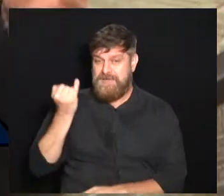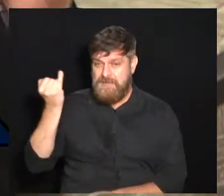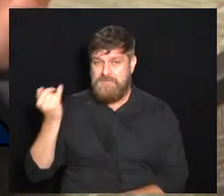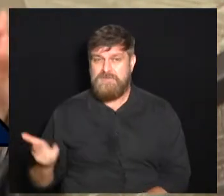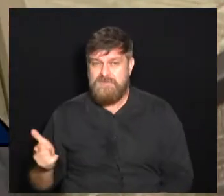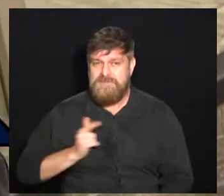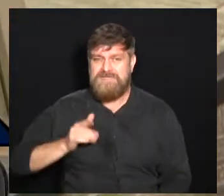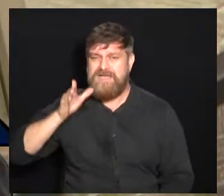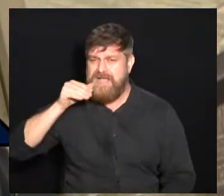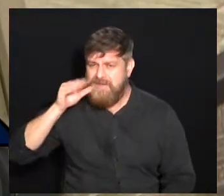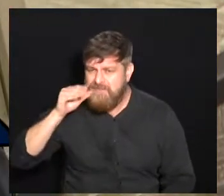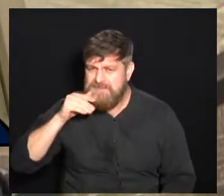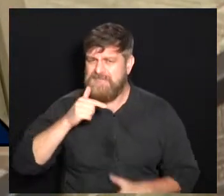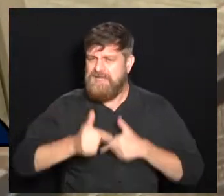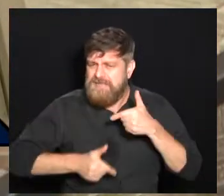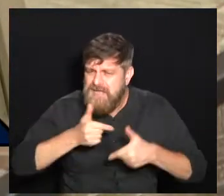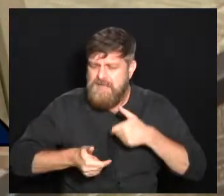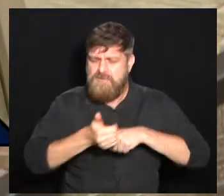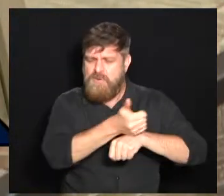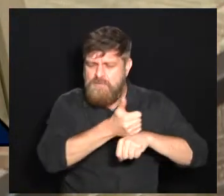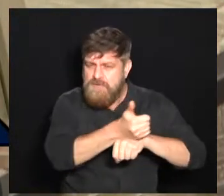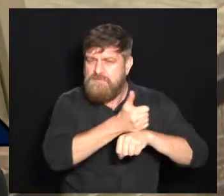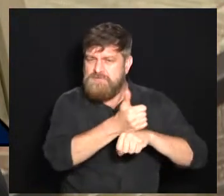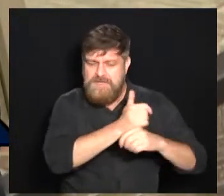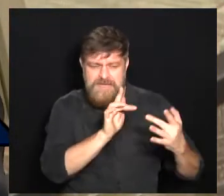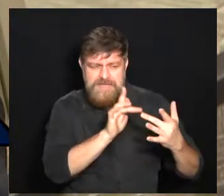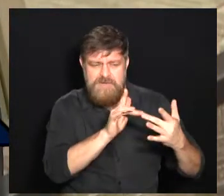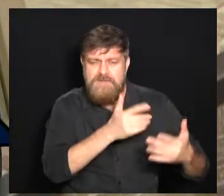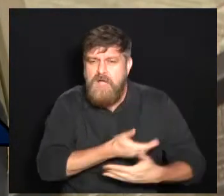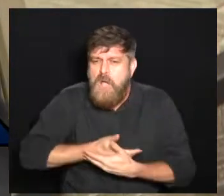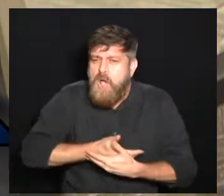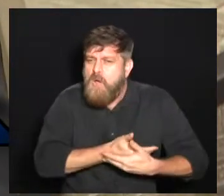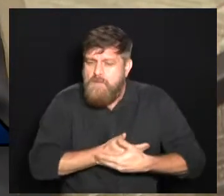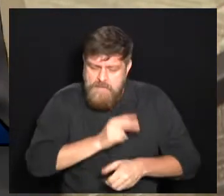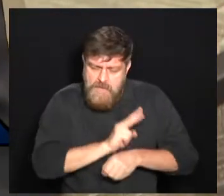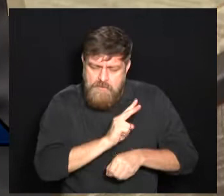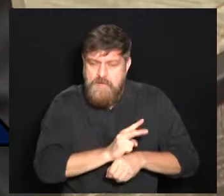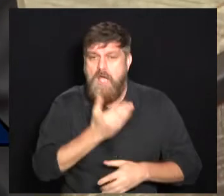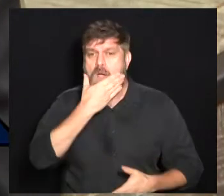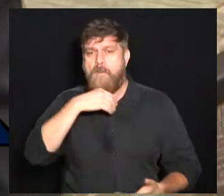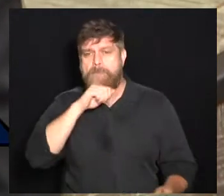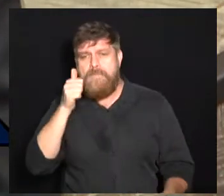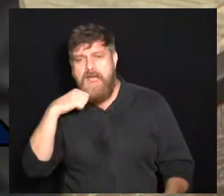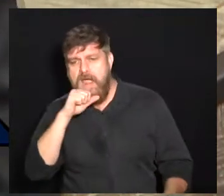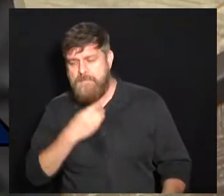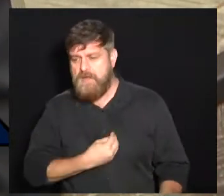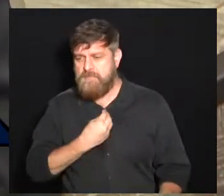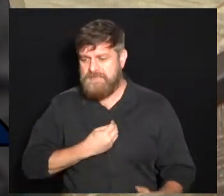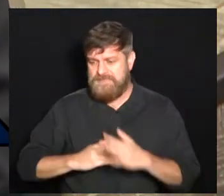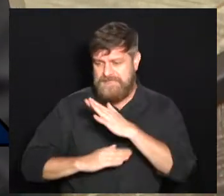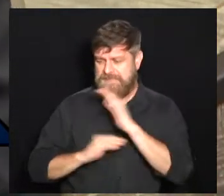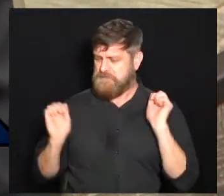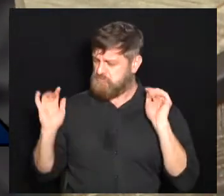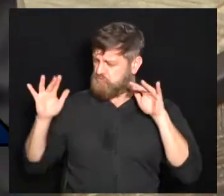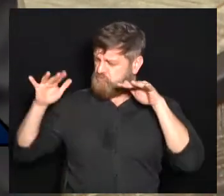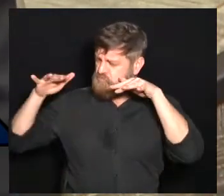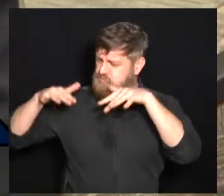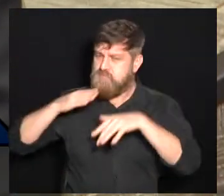destes funcionários, desses profissionais, de todos os pais, as mães que estão aqui presentes nesta tarde.